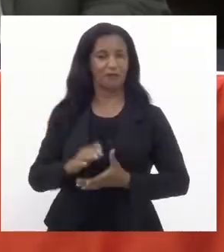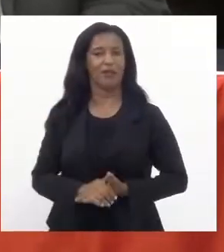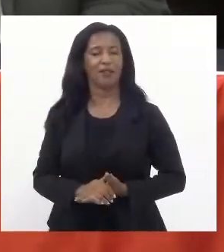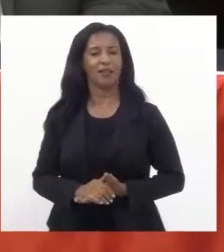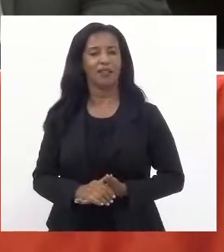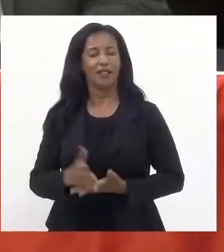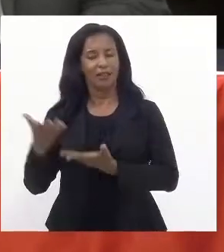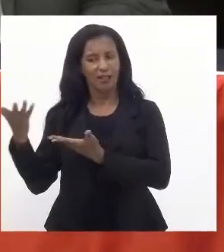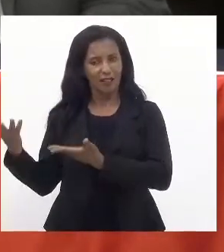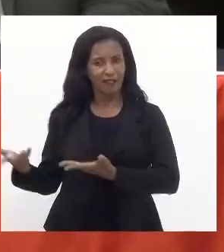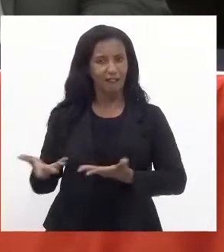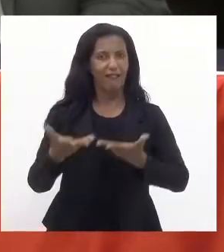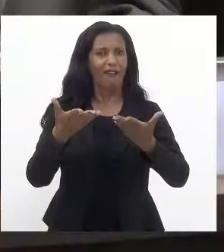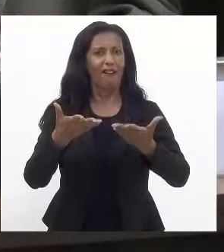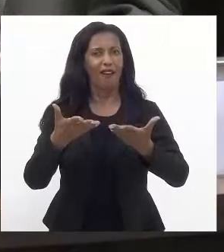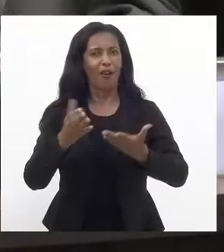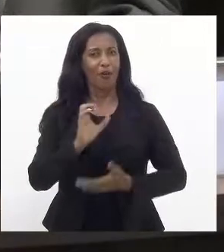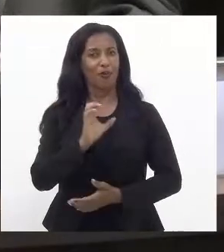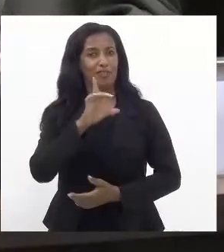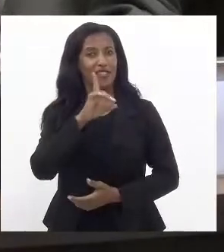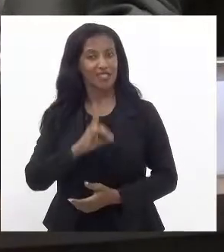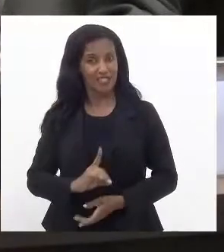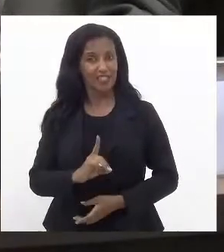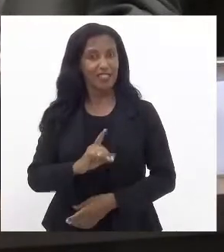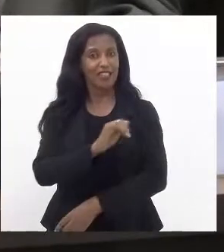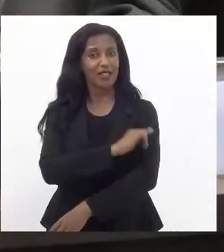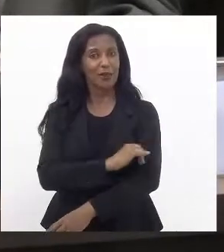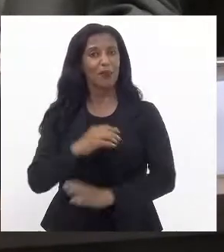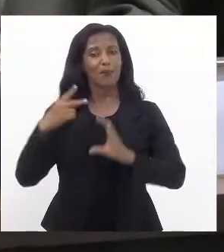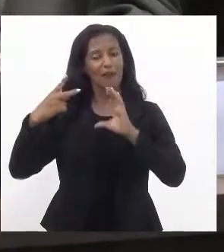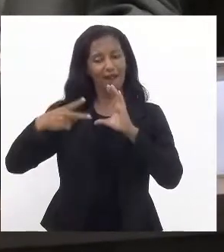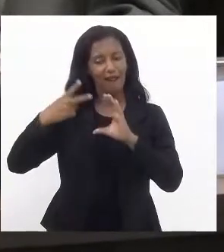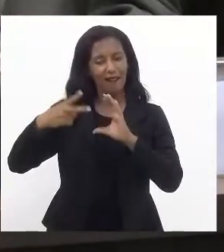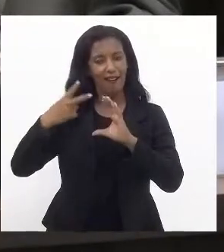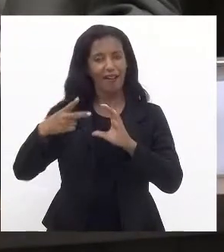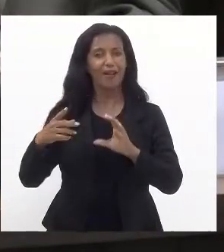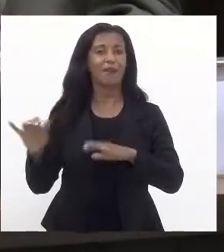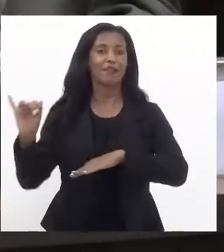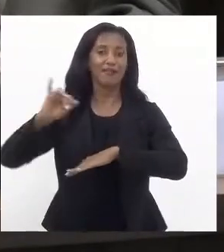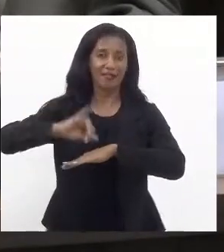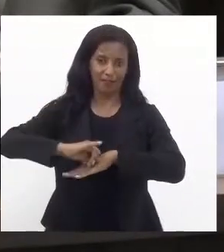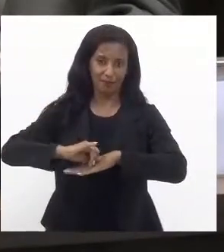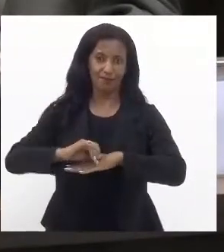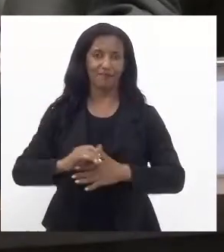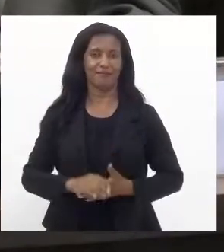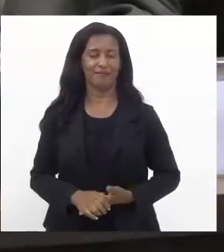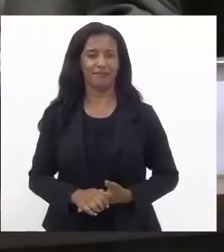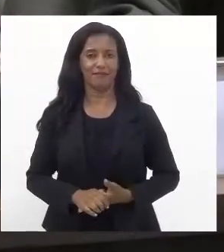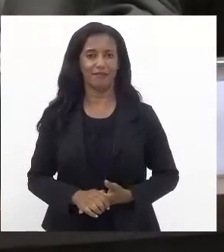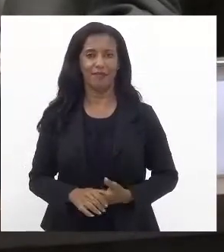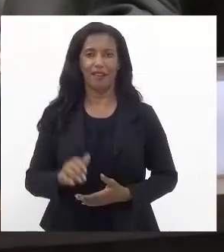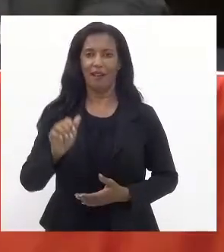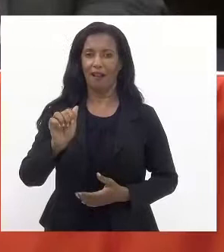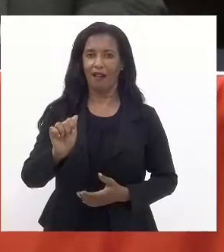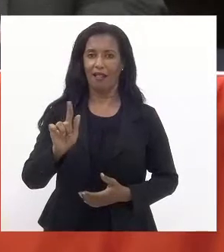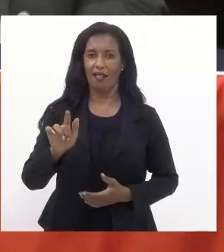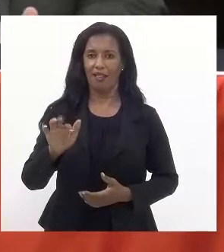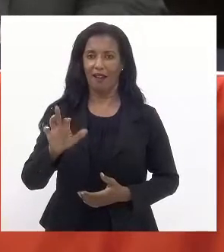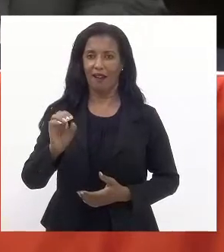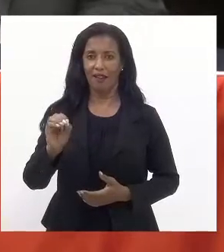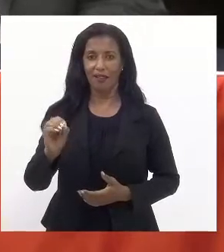como cidadão honorário do Rio de Janeiro pela Câmara de Vereadores da capital. Alejandro Bittar,